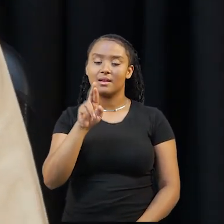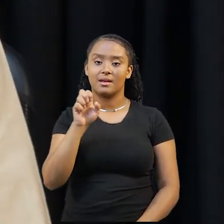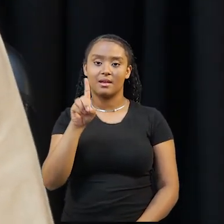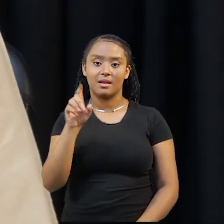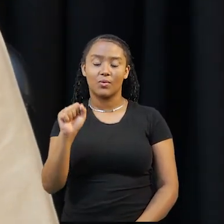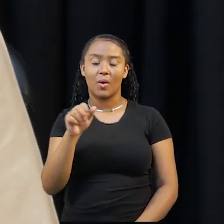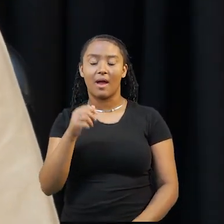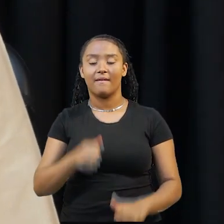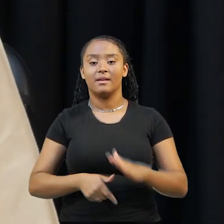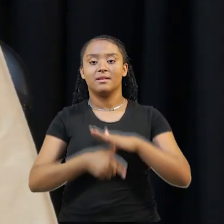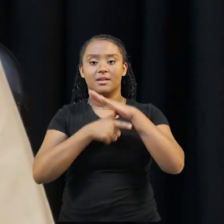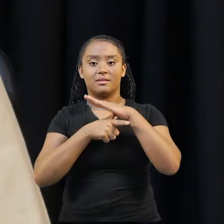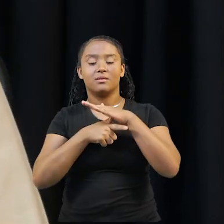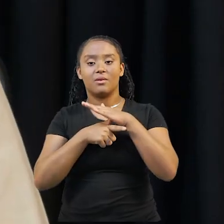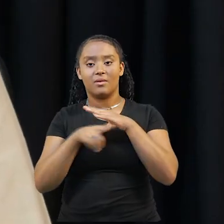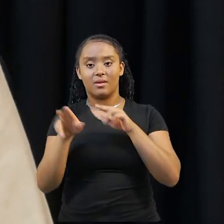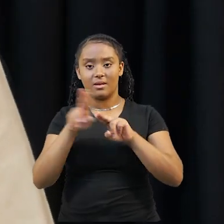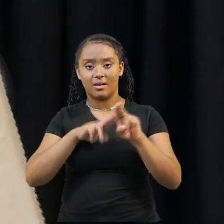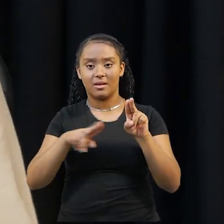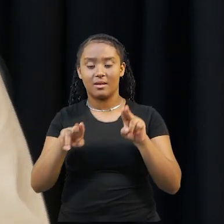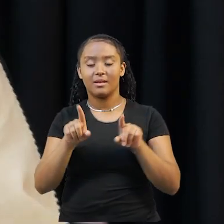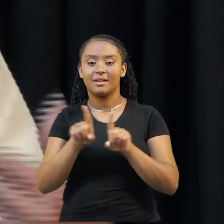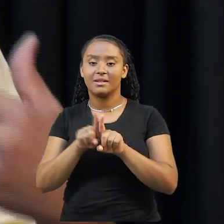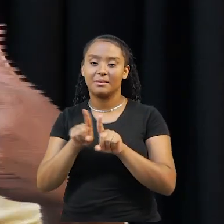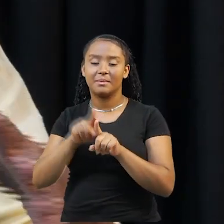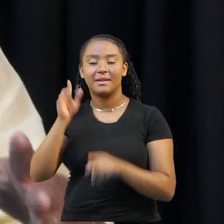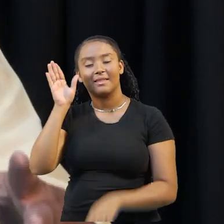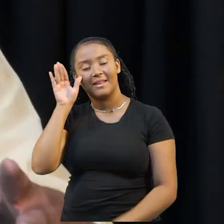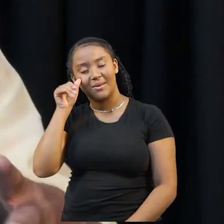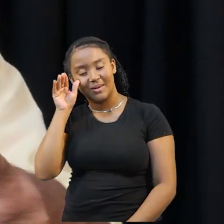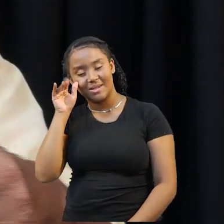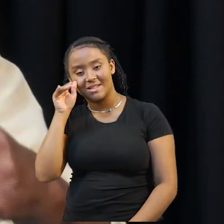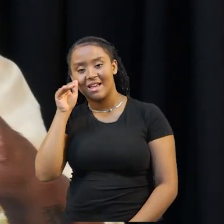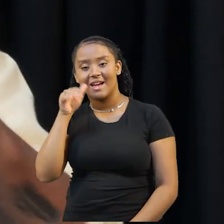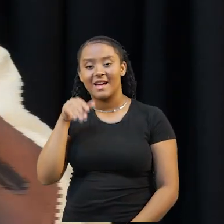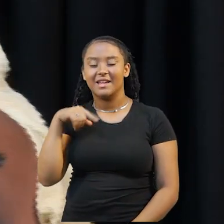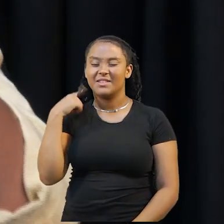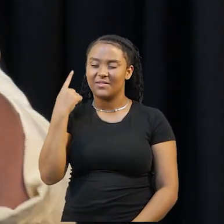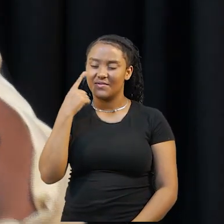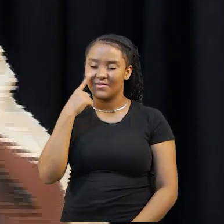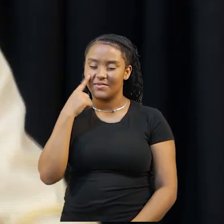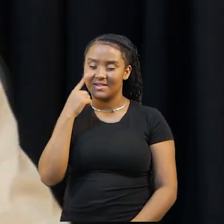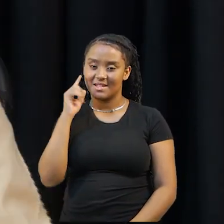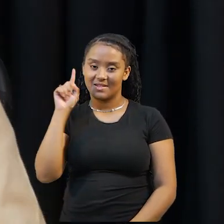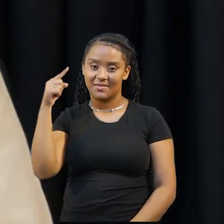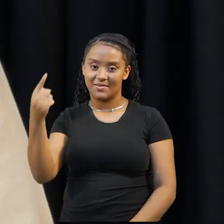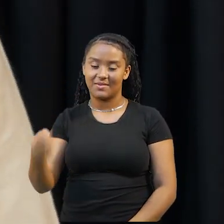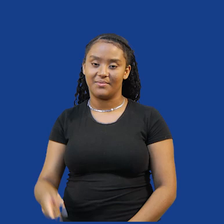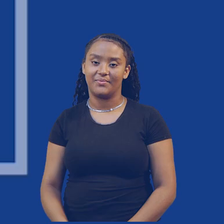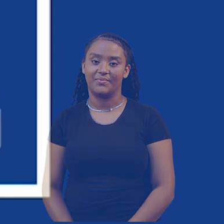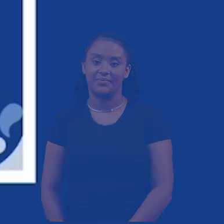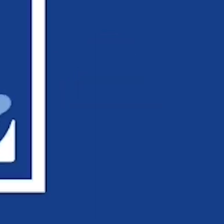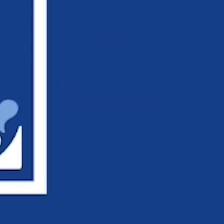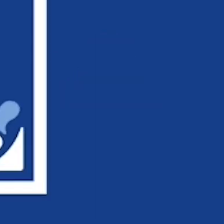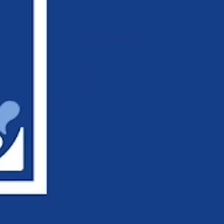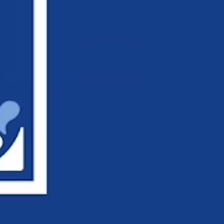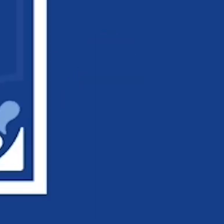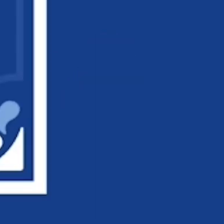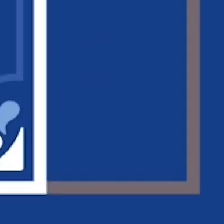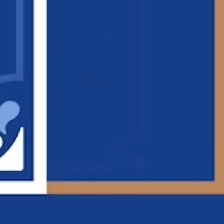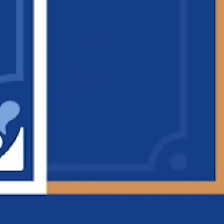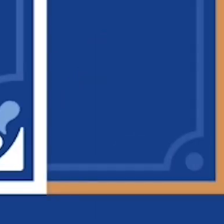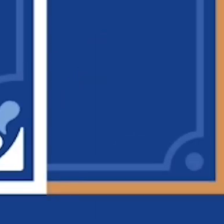a vice-reitora da Universidade Federal de Uberlândia. E aí tem curiosidades e você vai ver no próximo bloco. Bora